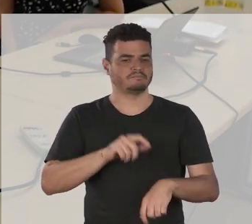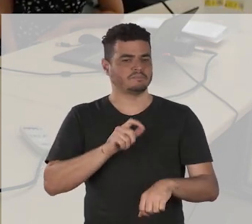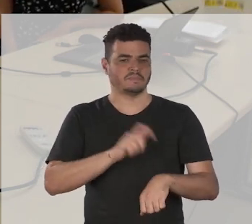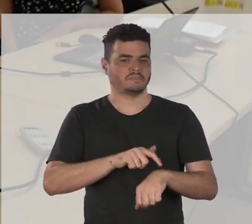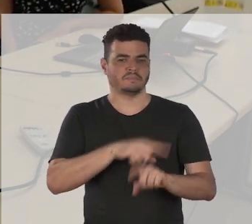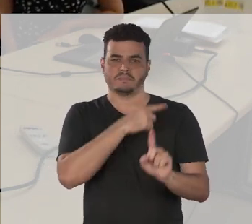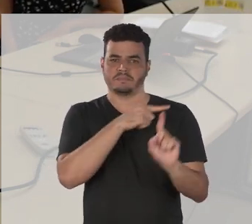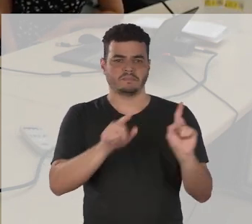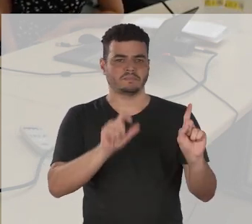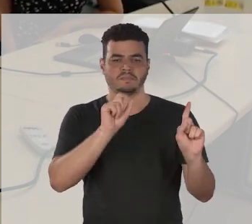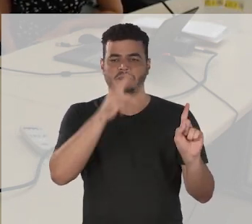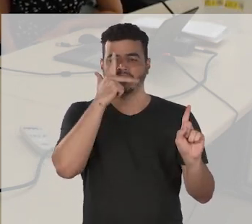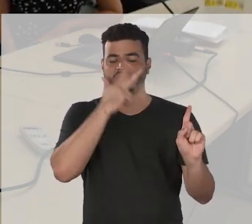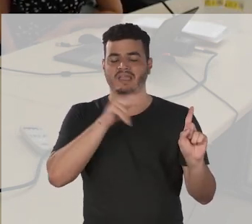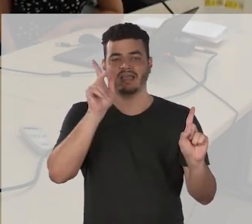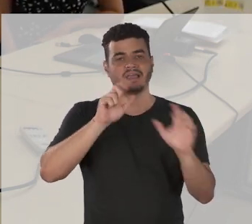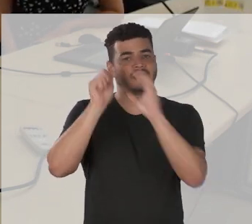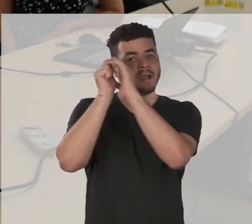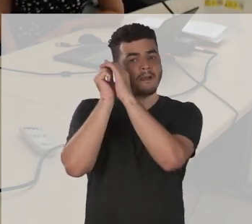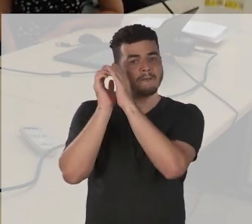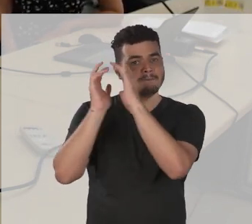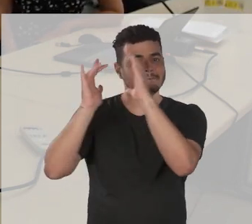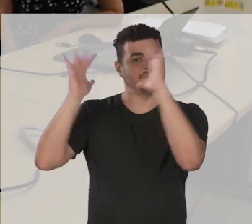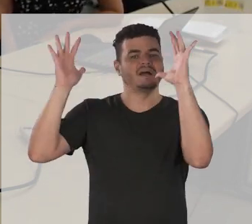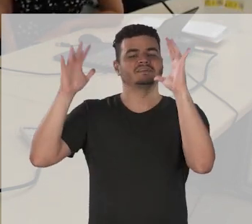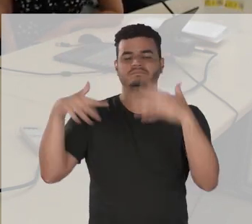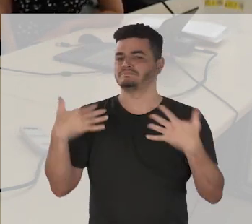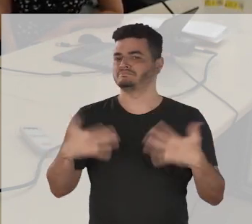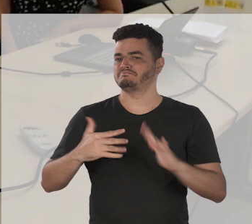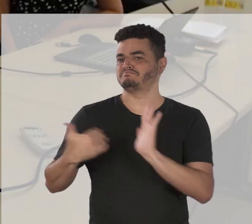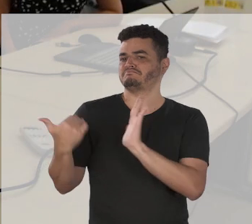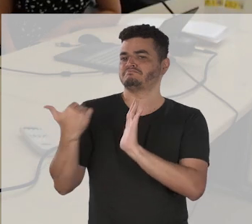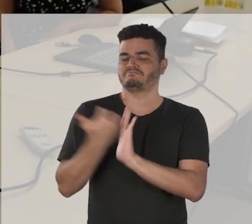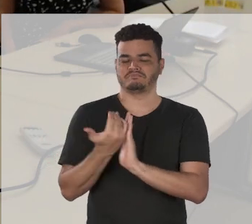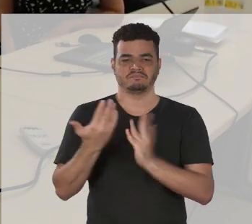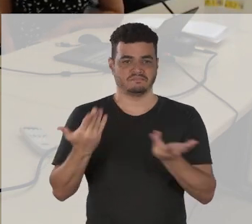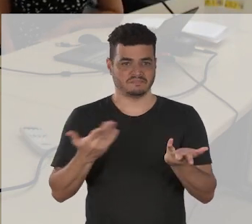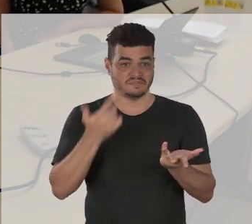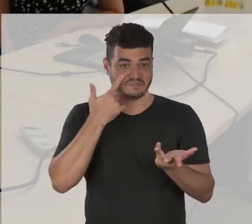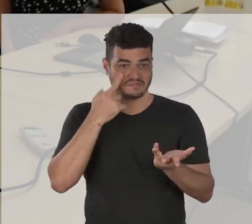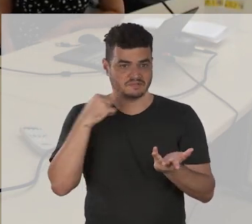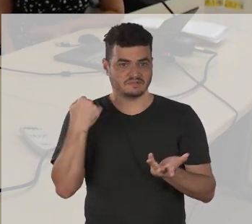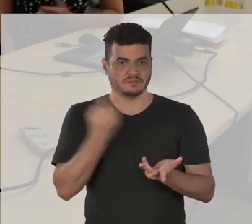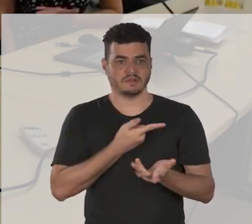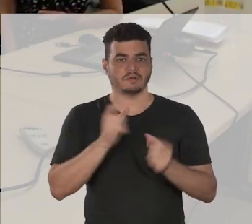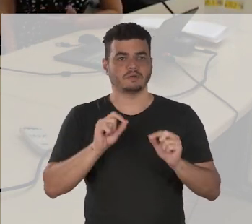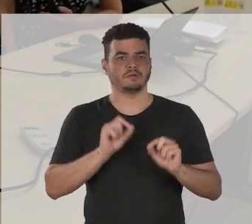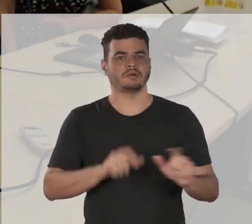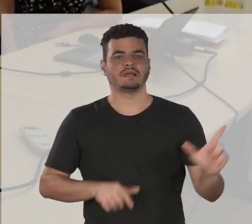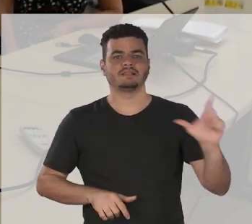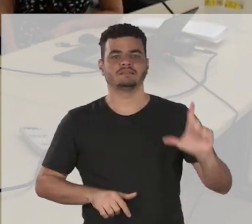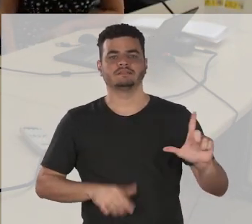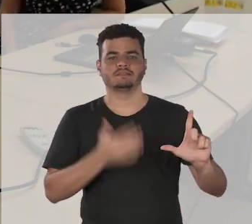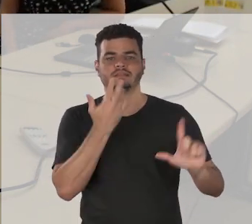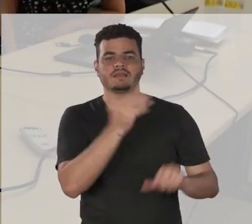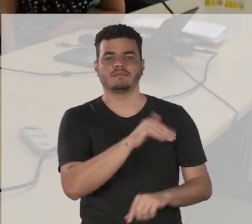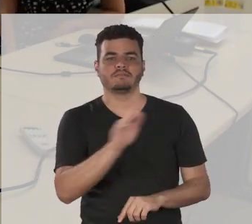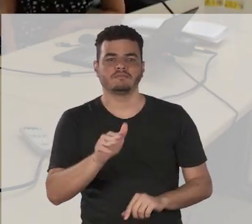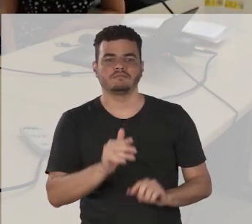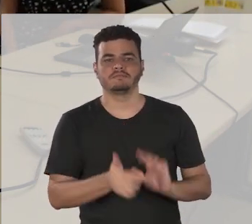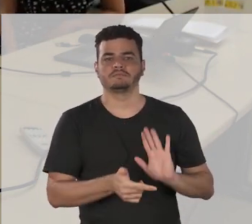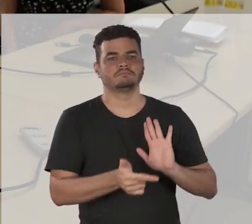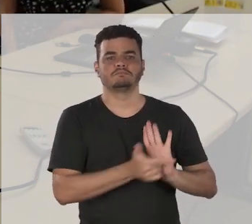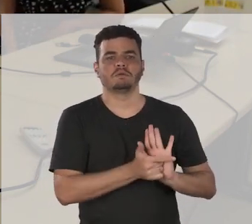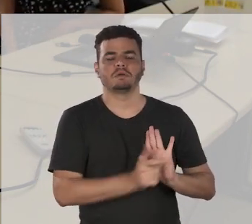excessiva imaginação. Então, qual seria, então, o papel da literatura infantil se não despertasse